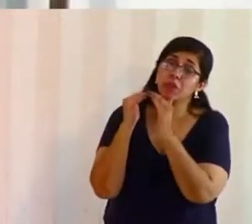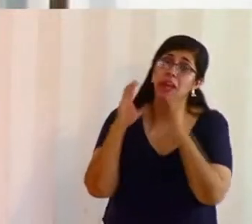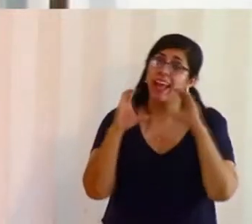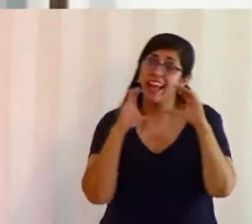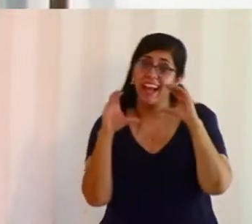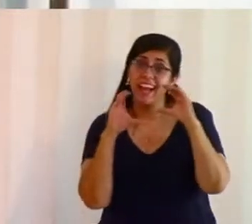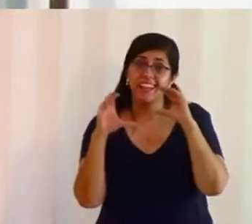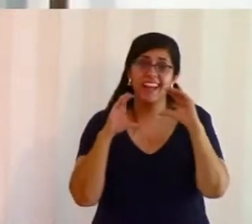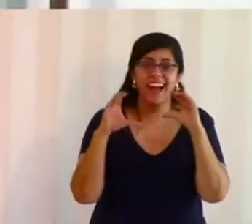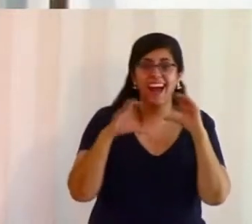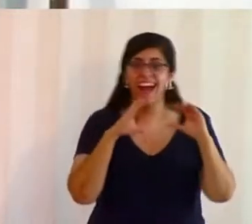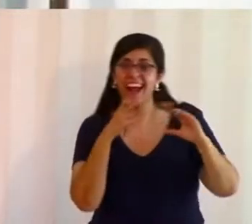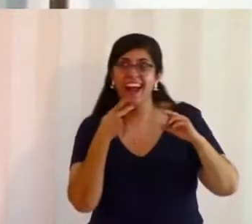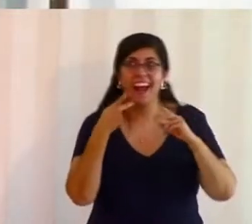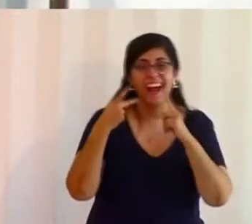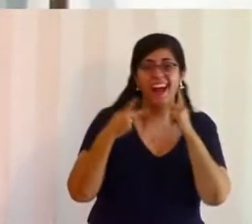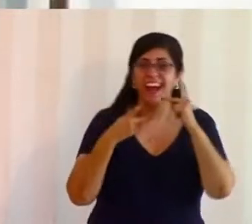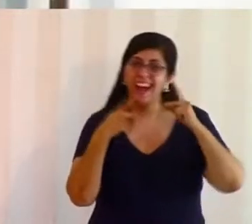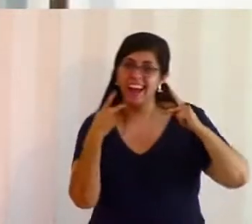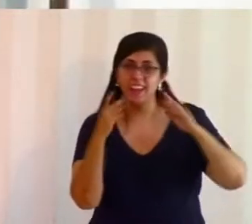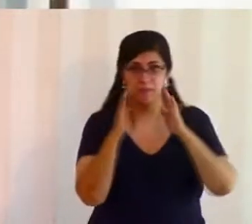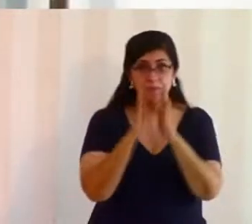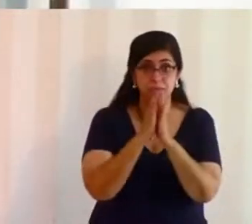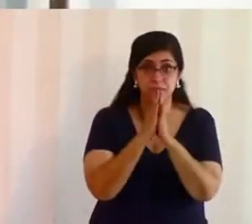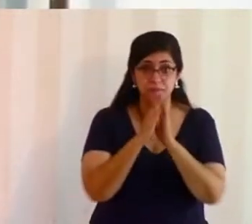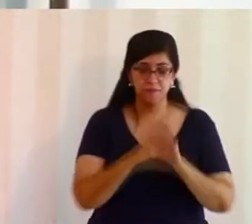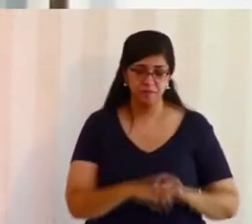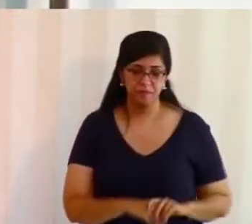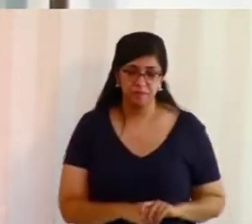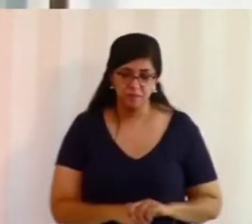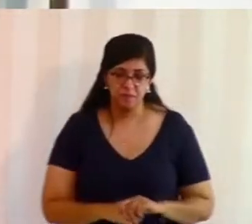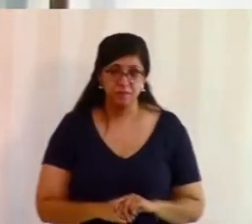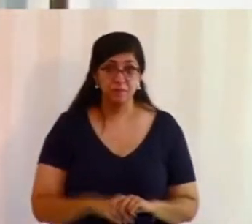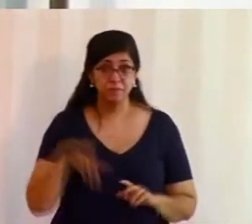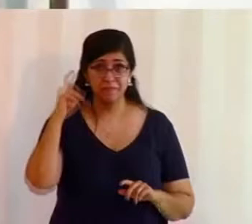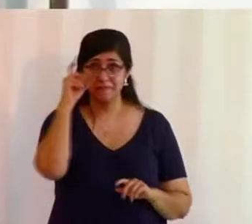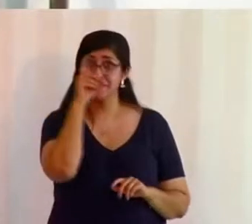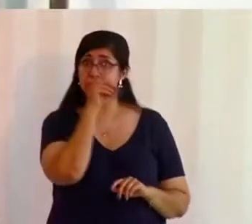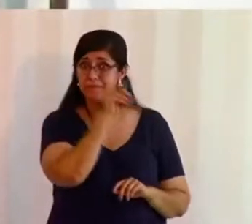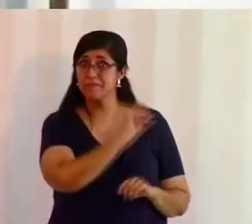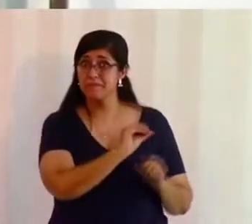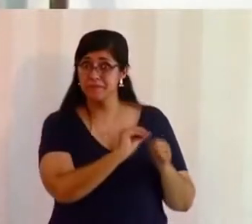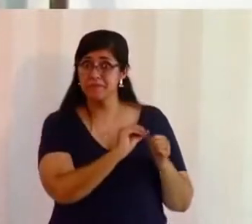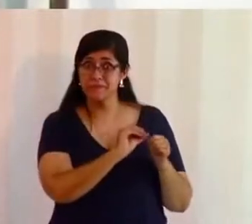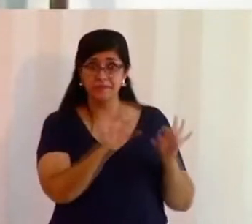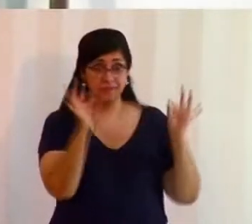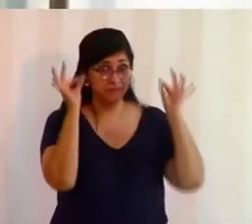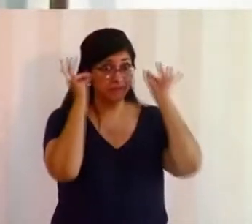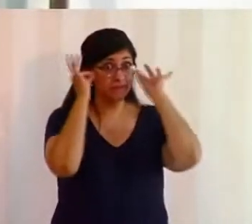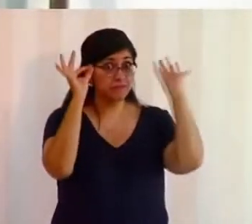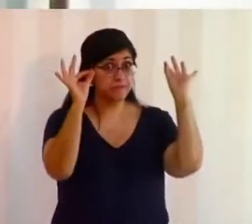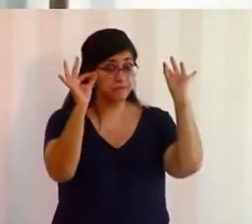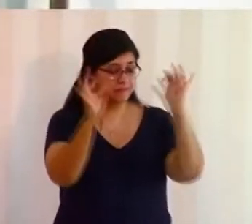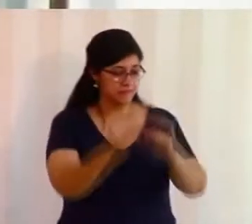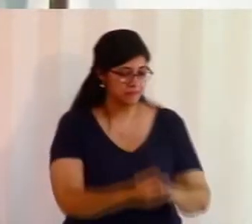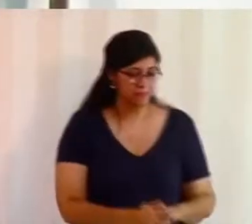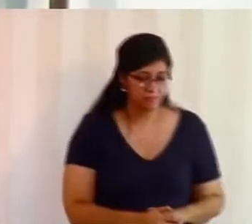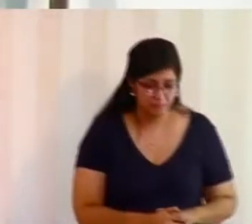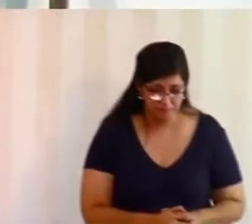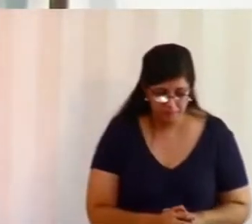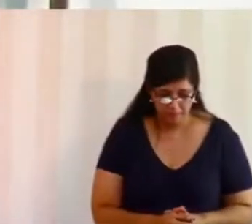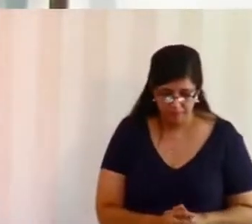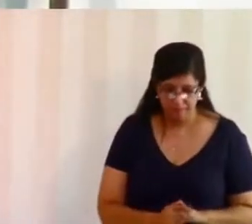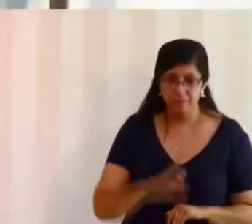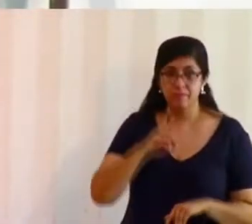estão cantando e de que eles estão orando. Então hoje eu reconheço que eu dei um pouquinho de mais trabalho para vocês. São 4 desenhos, mas depois você vai